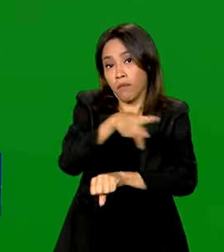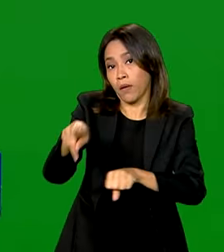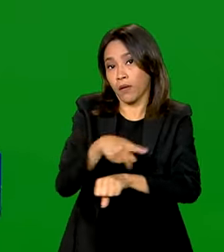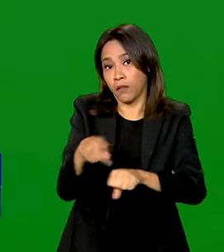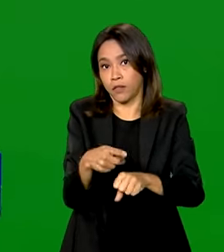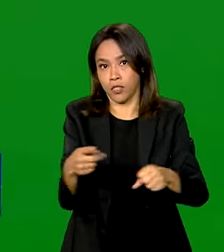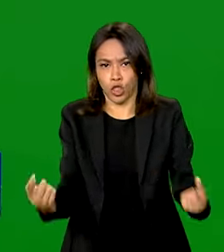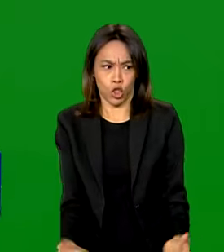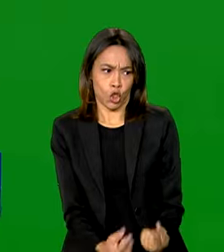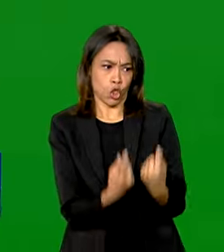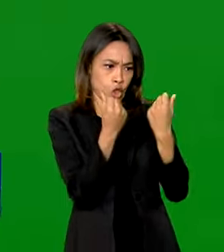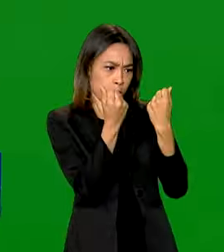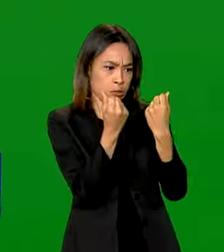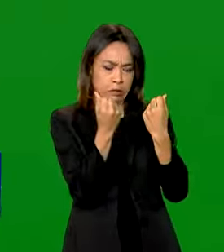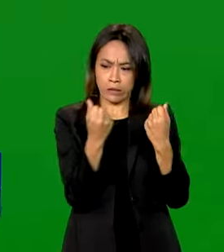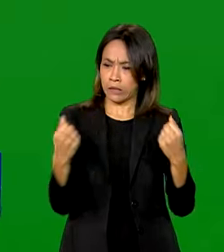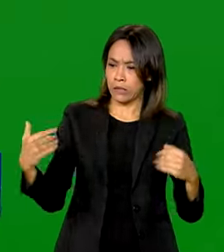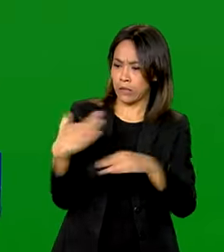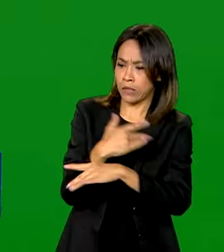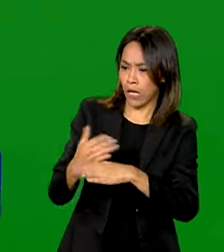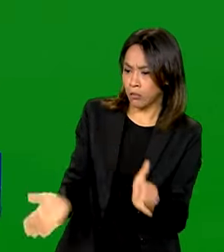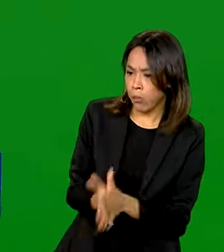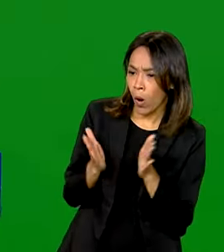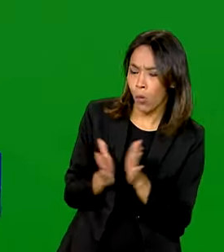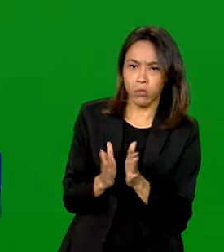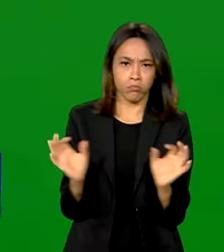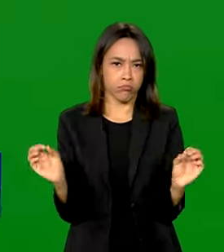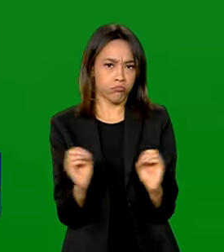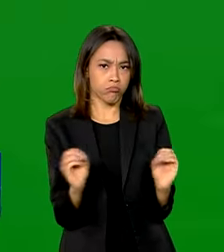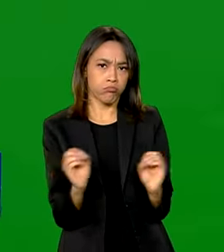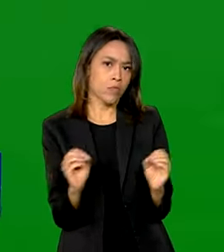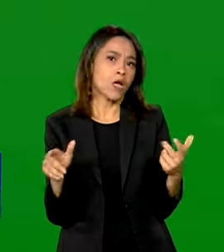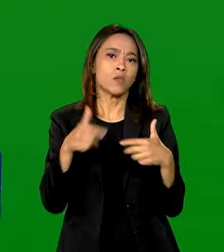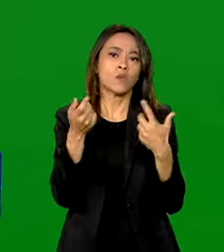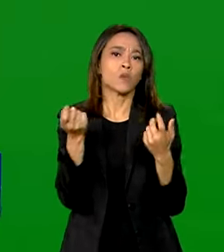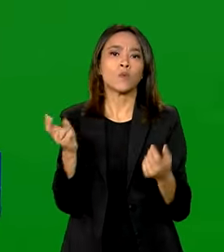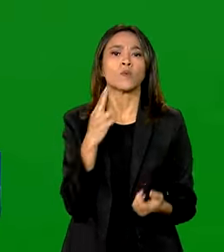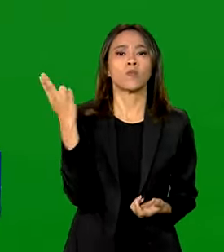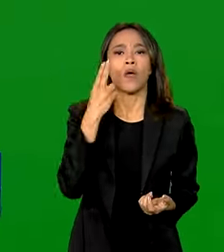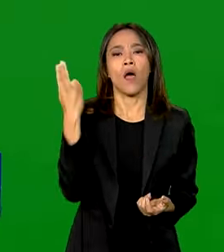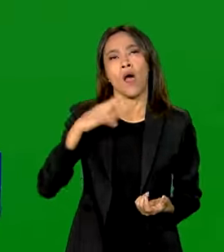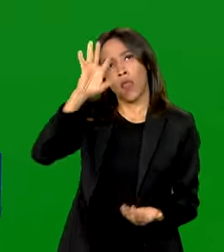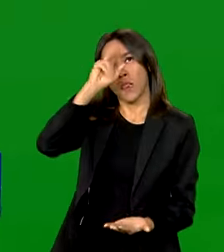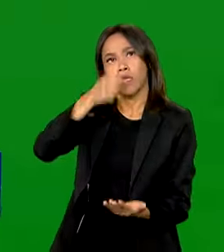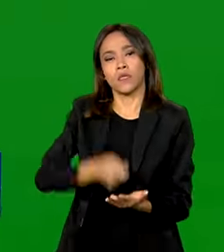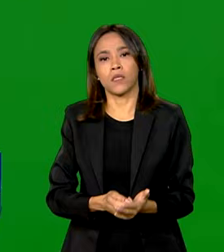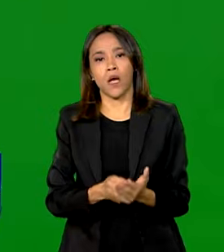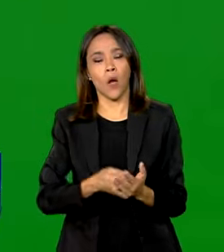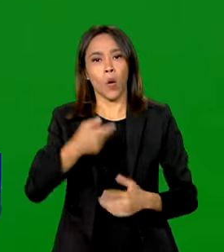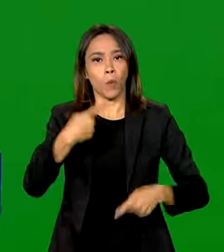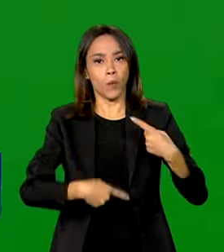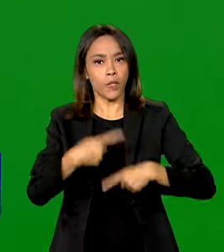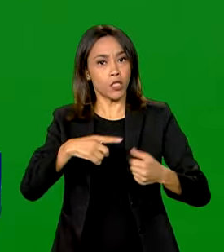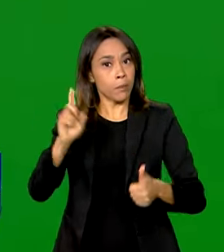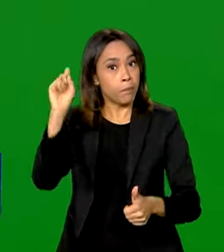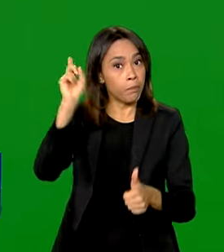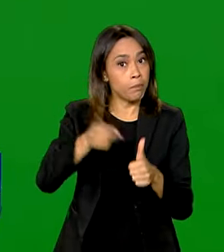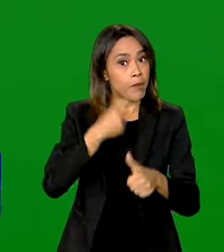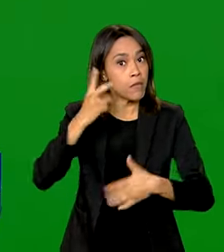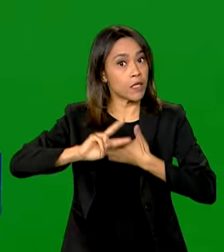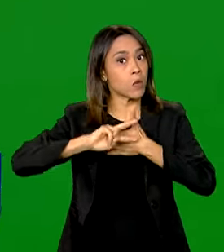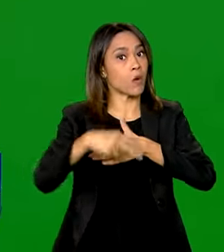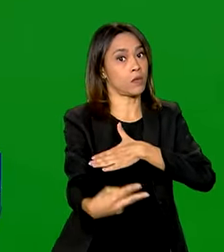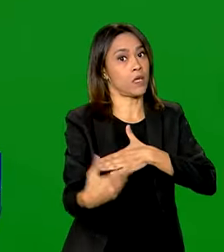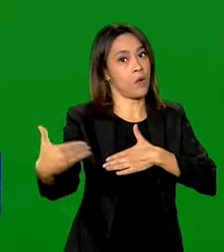pobre. Não é possível tomar decisões políticas a nível nacional sem a gente medir a consequência